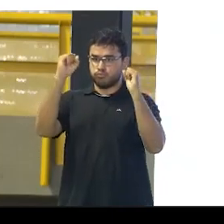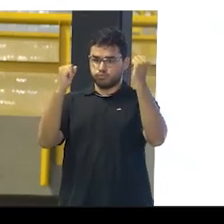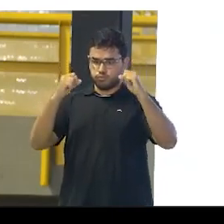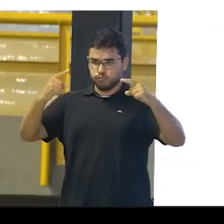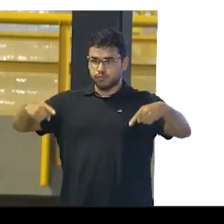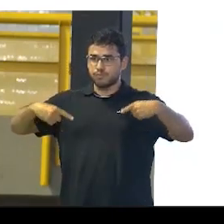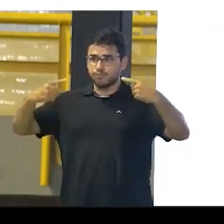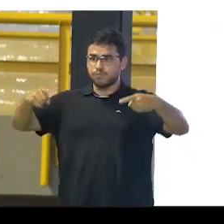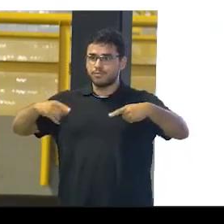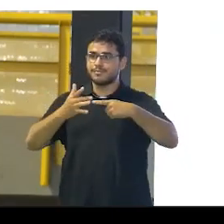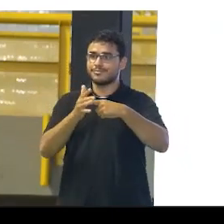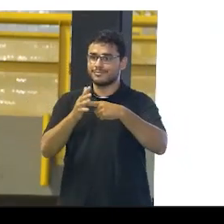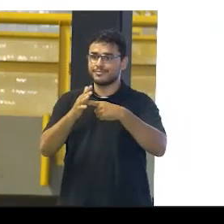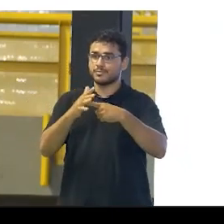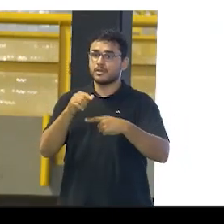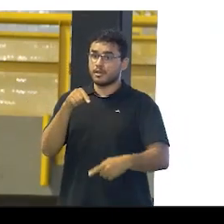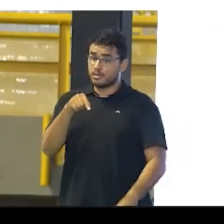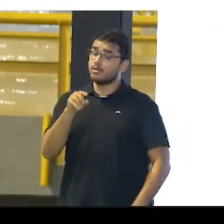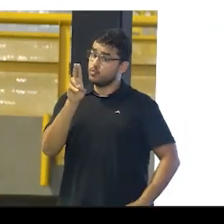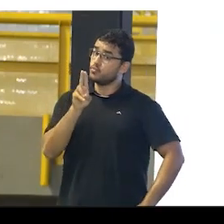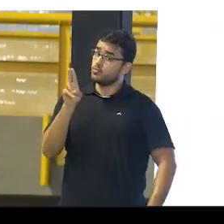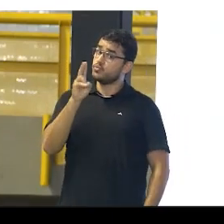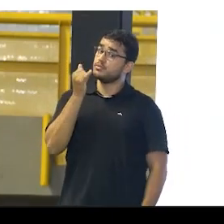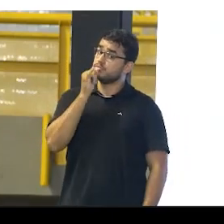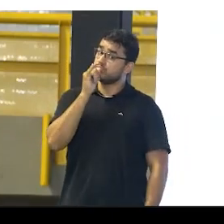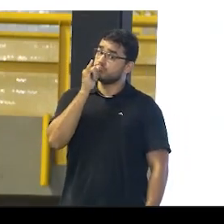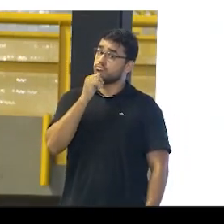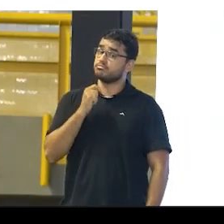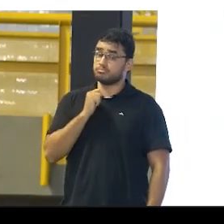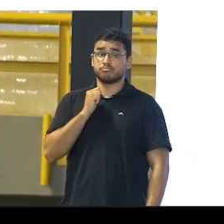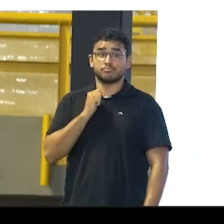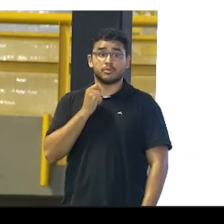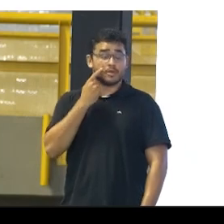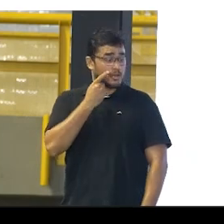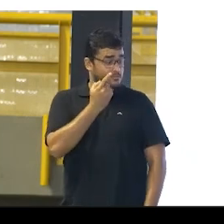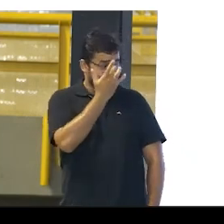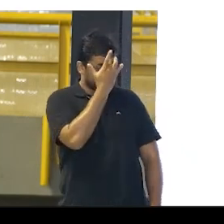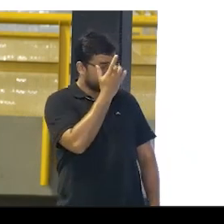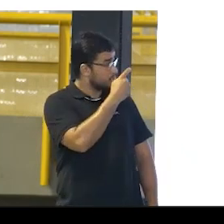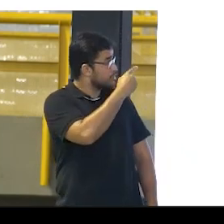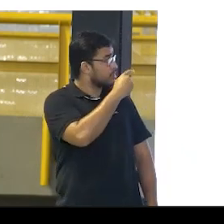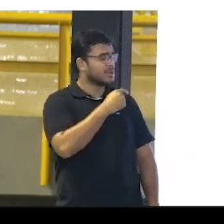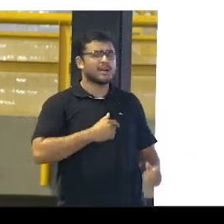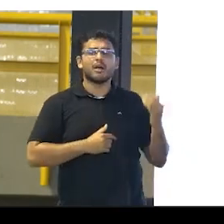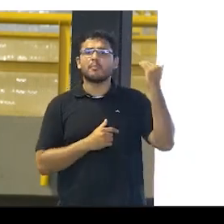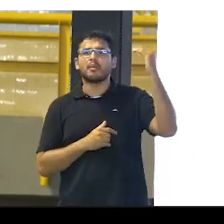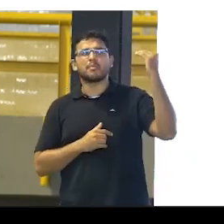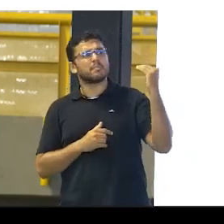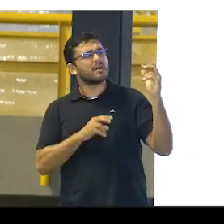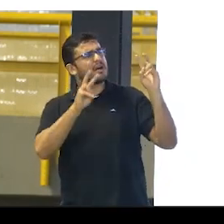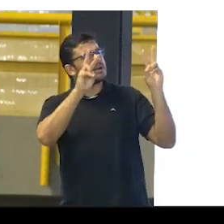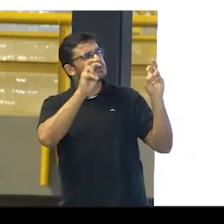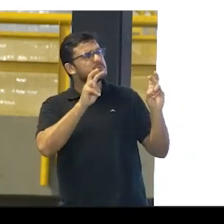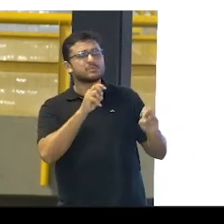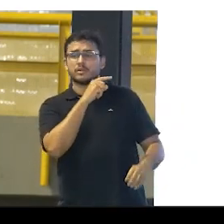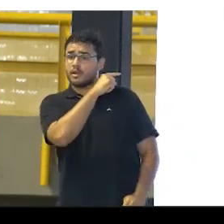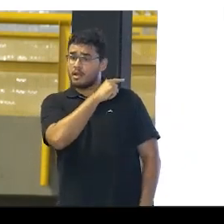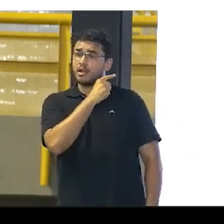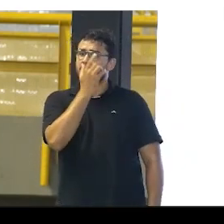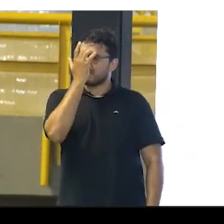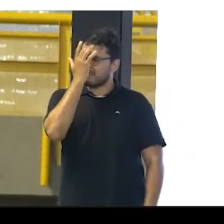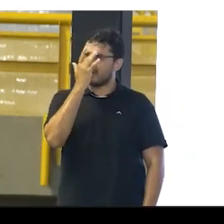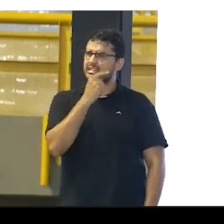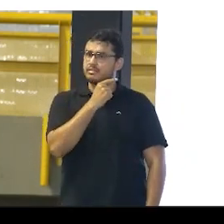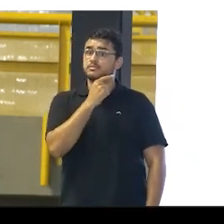Então temos que dominar isso aqui. A gente tem que dominar isso aqui. Parece ser simples, parece ser fácil, mas